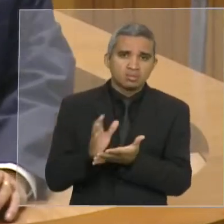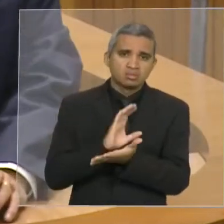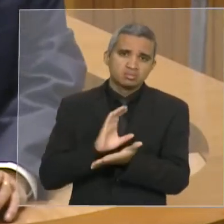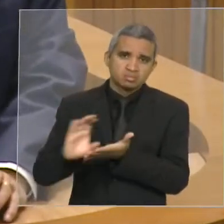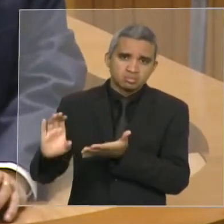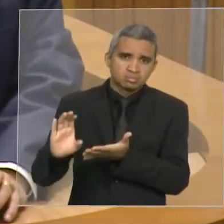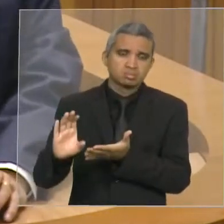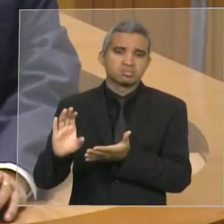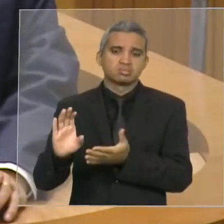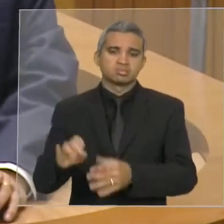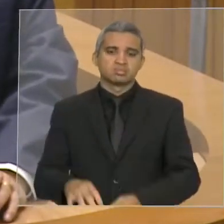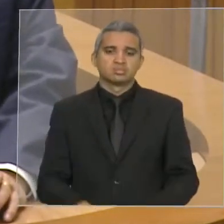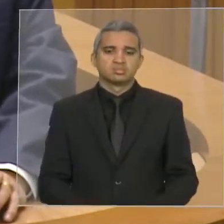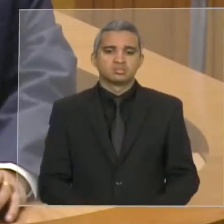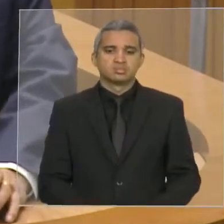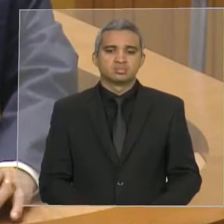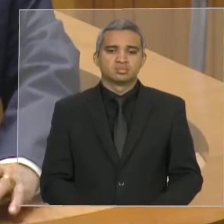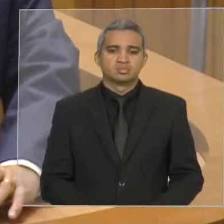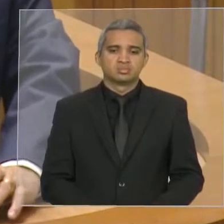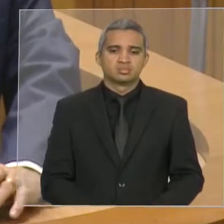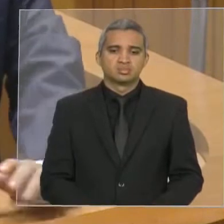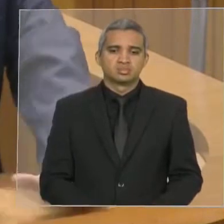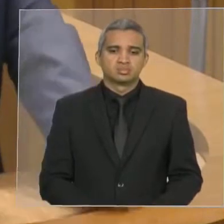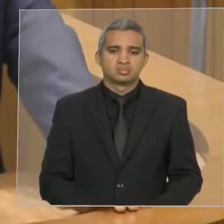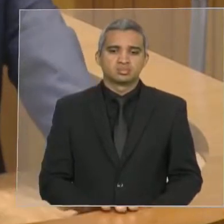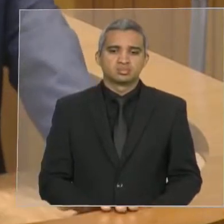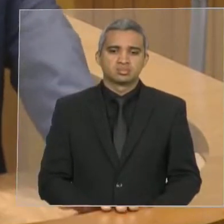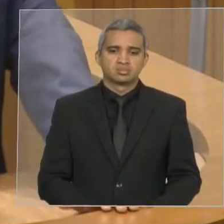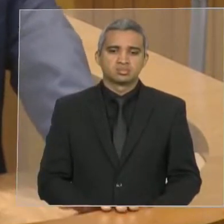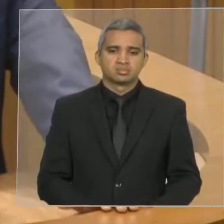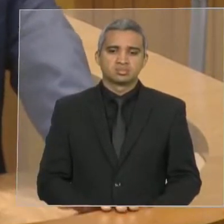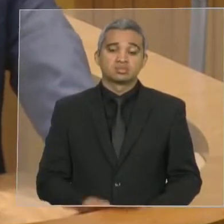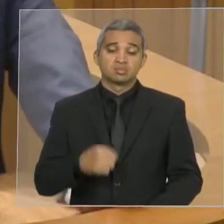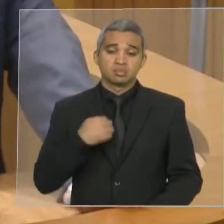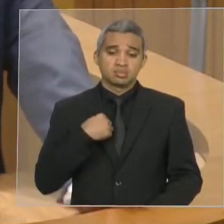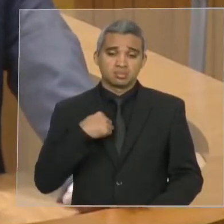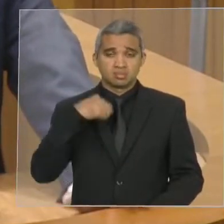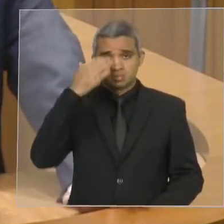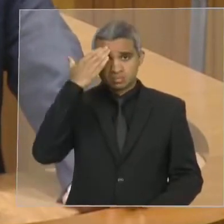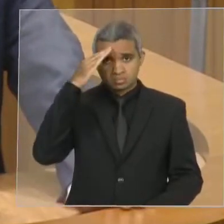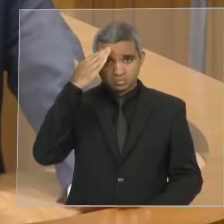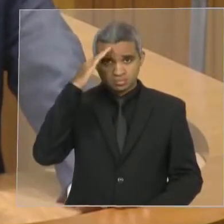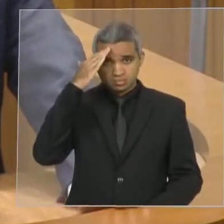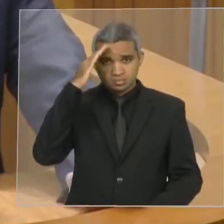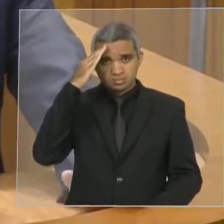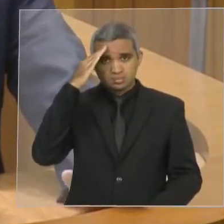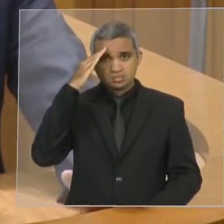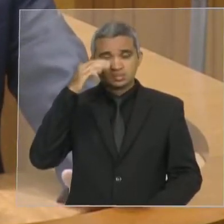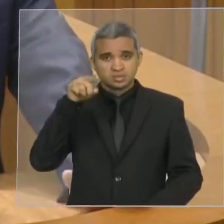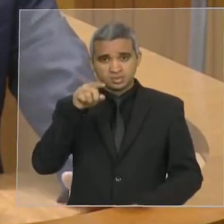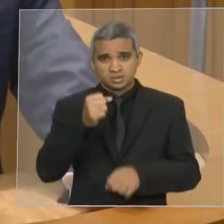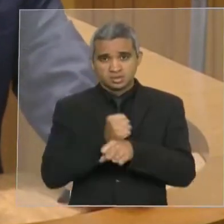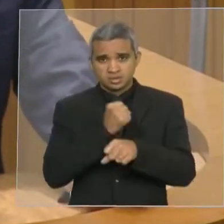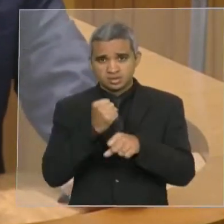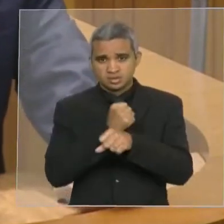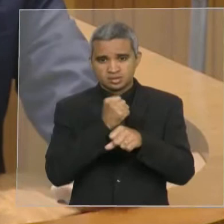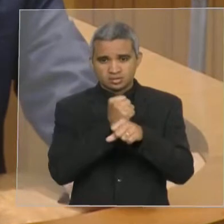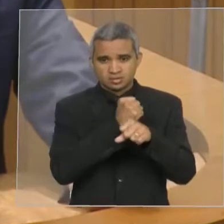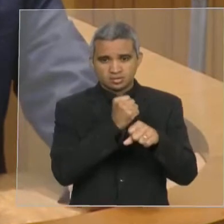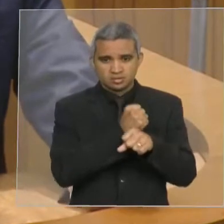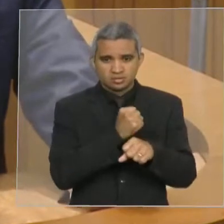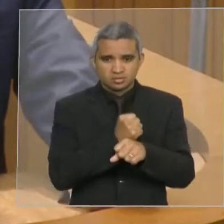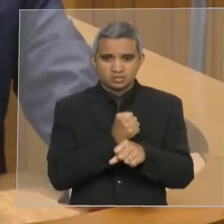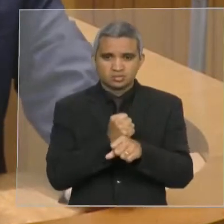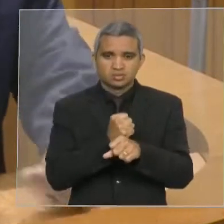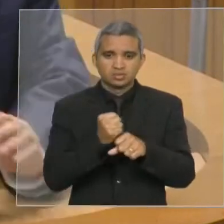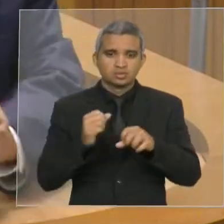do município. Eu entendo que, com a reforma, na realidade,